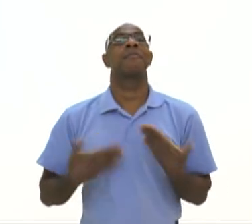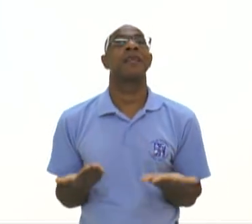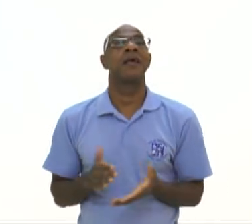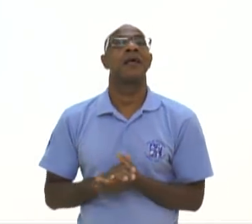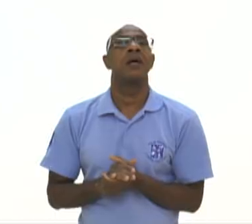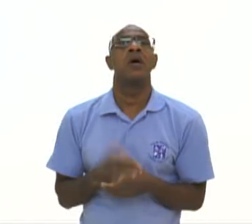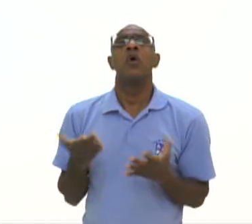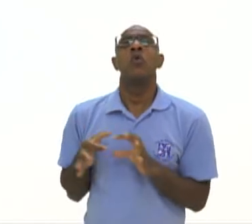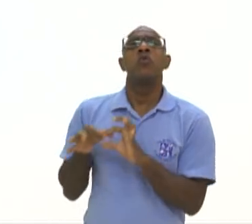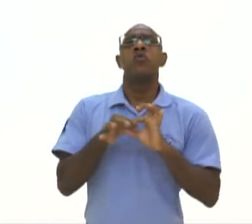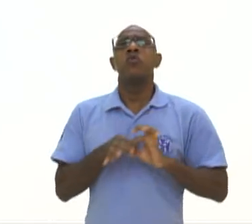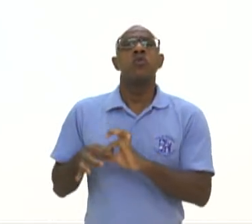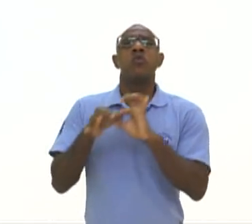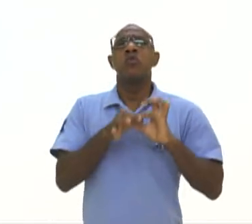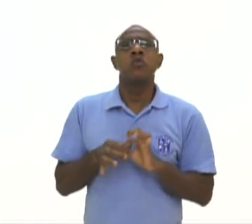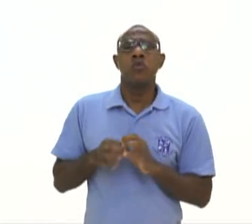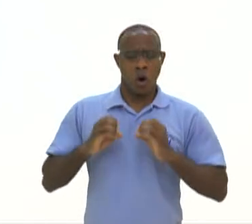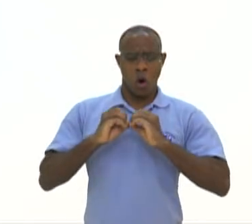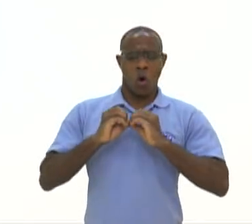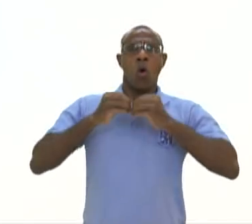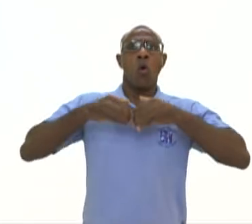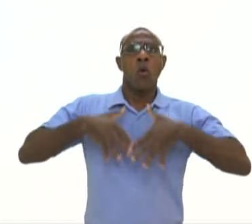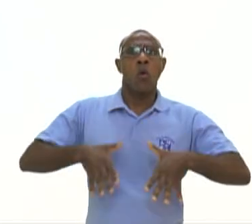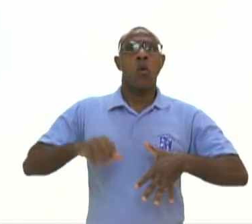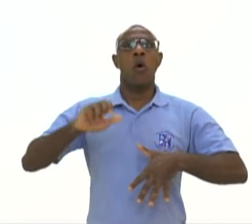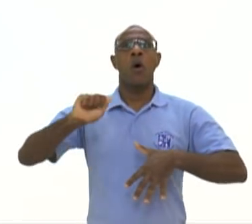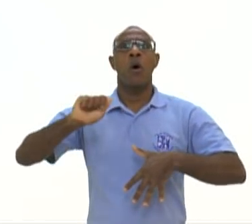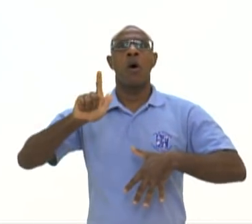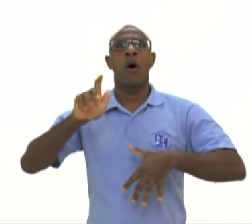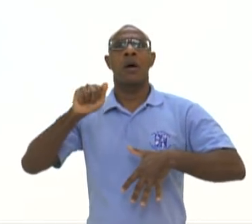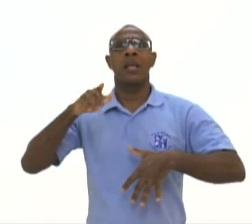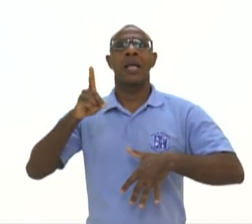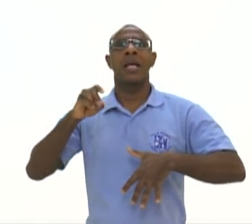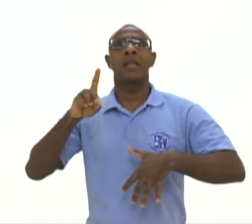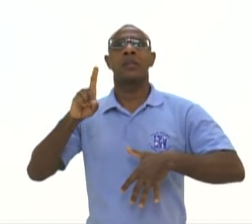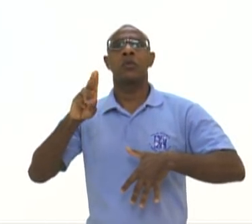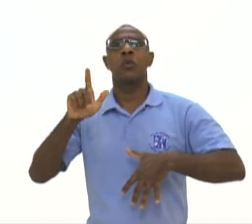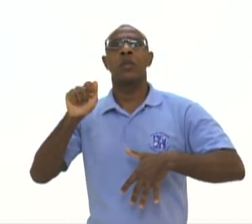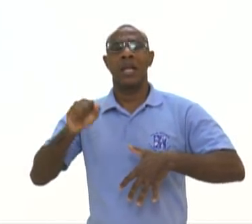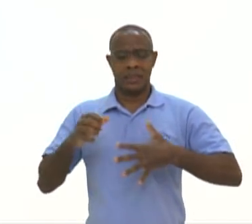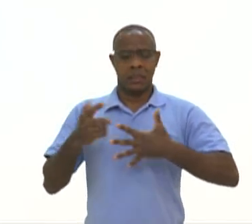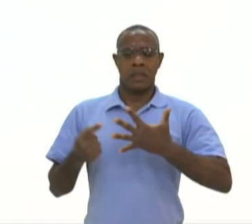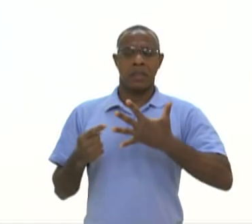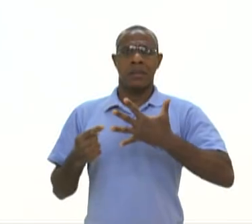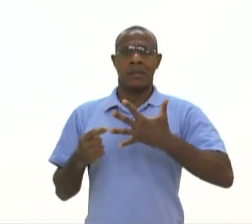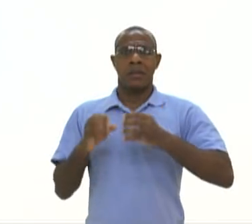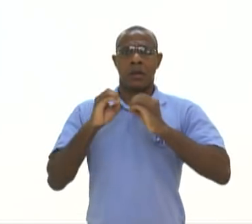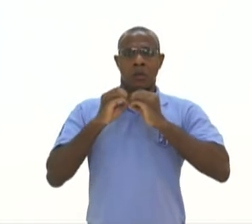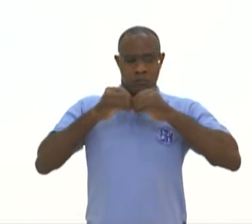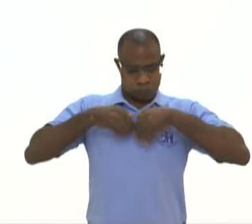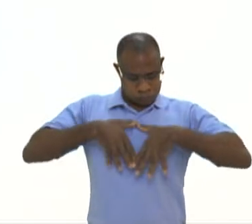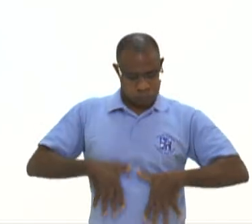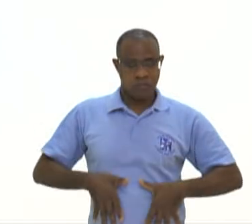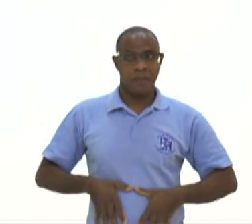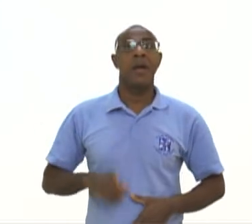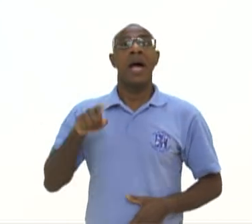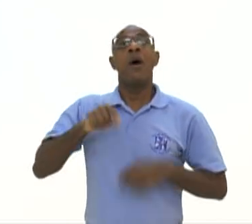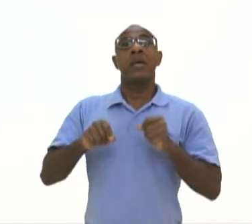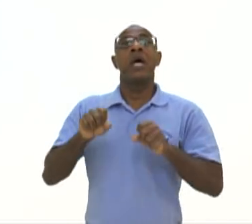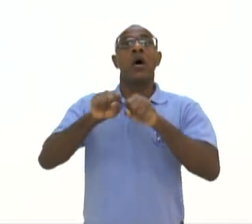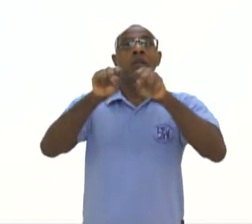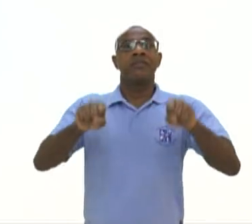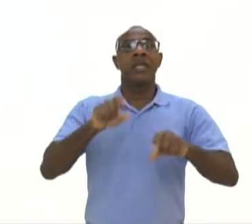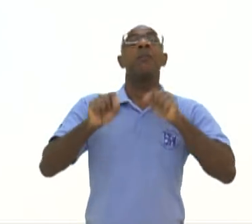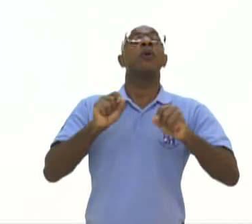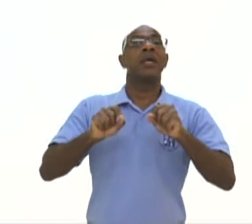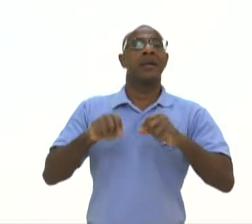O conjunto dessas glândulas forma o conhecido sistema, na opção A,